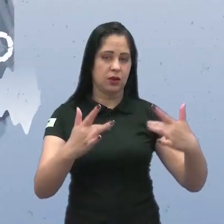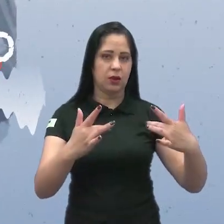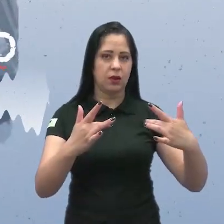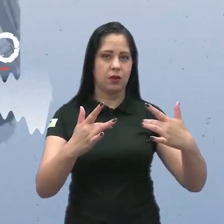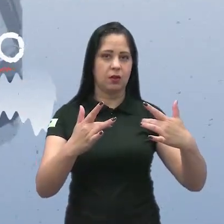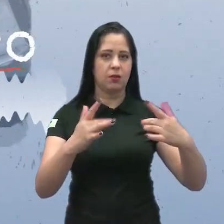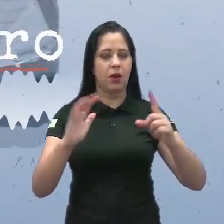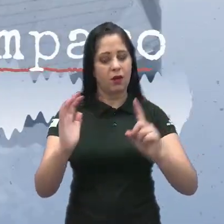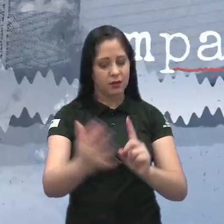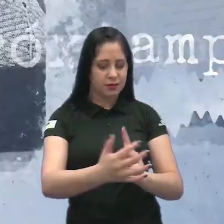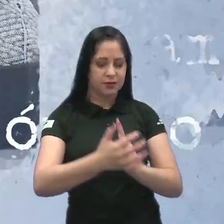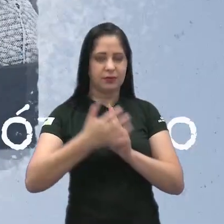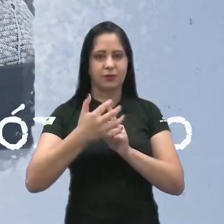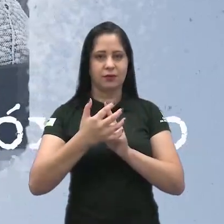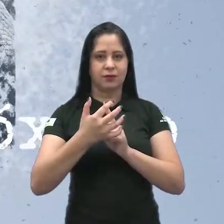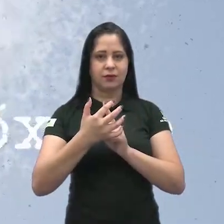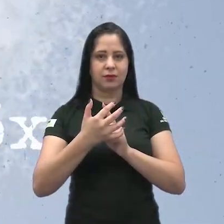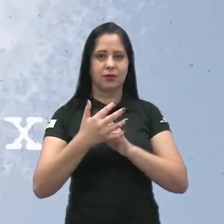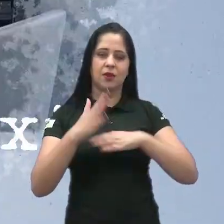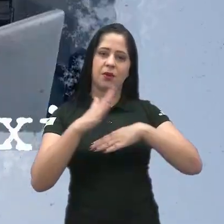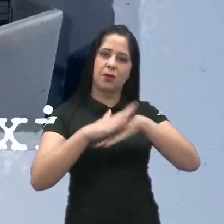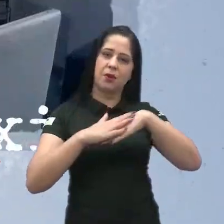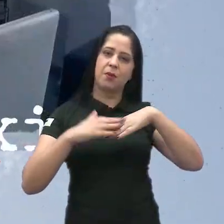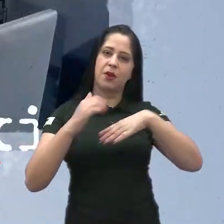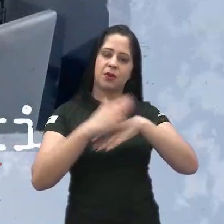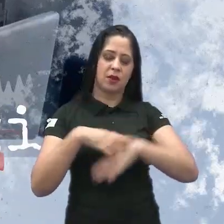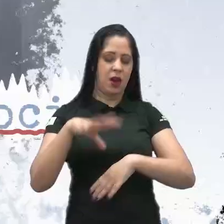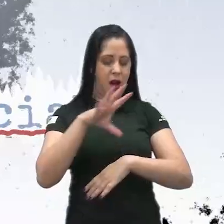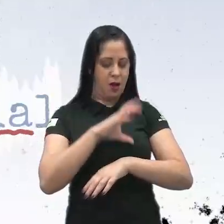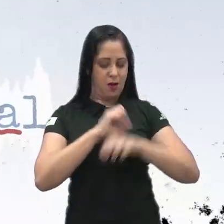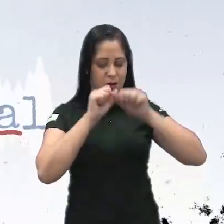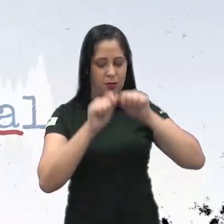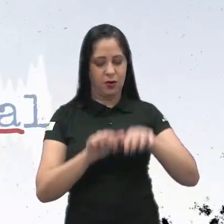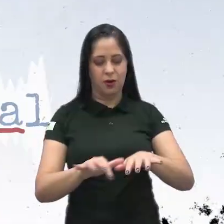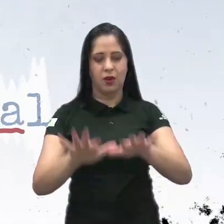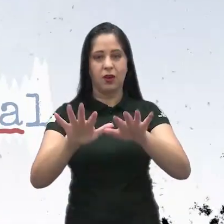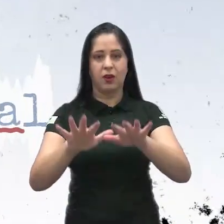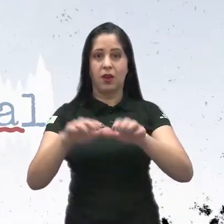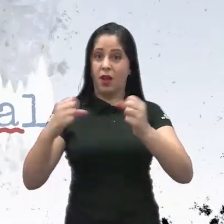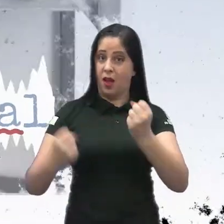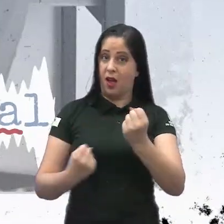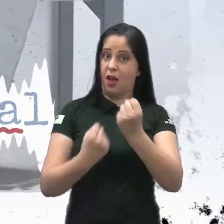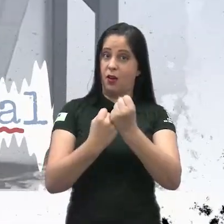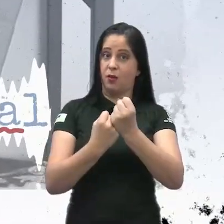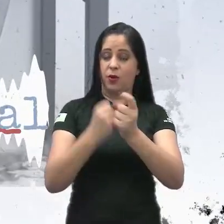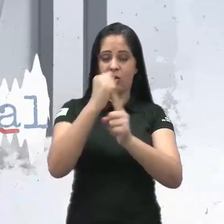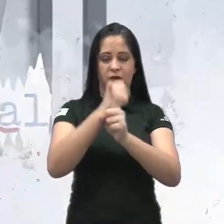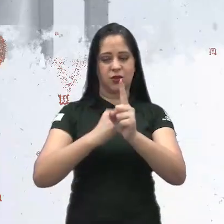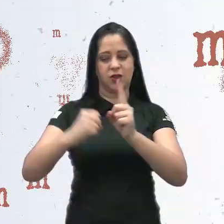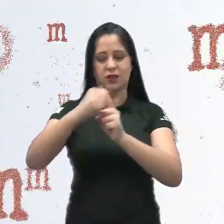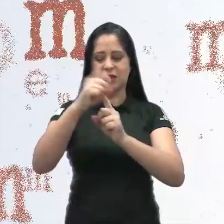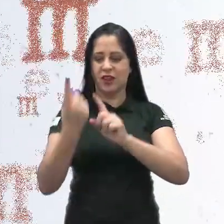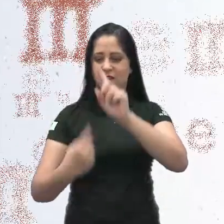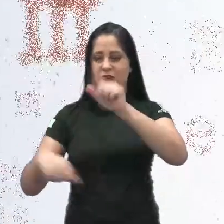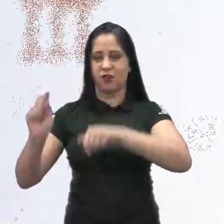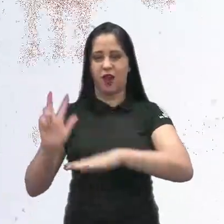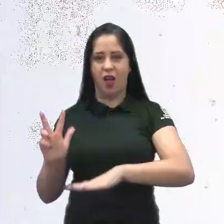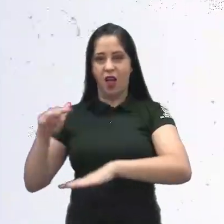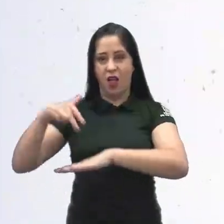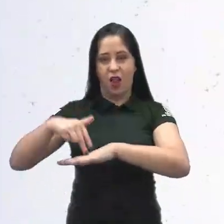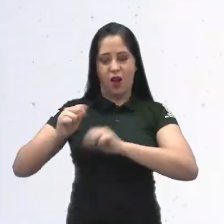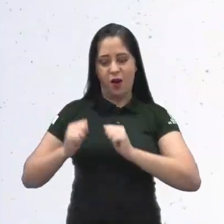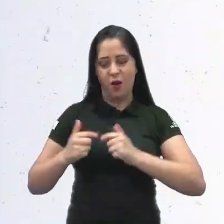solidariedade, amparo, compaixão, amor ao próximo, assistência, desenvolvimento